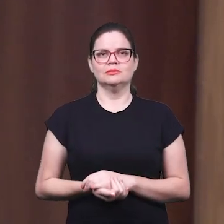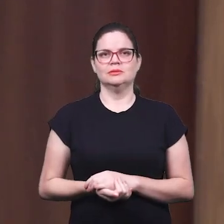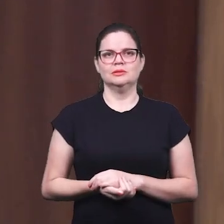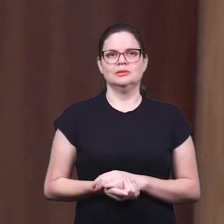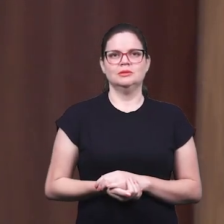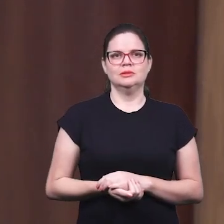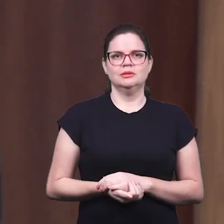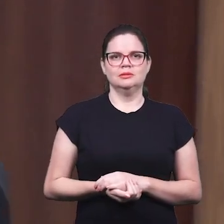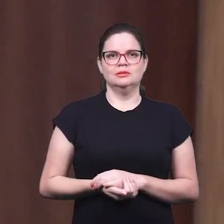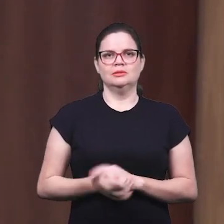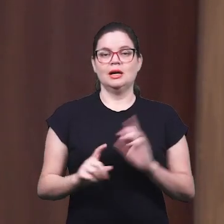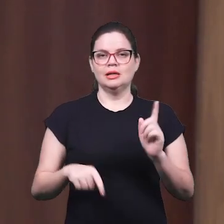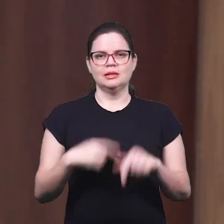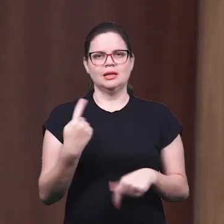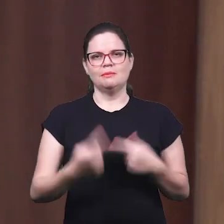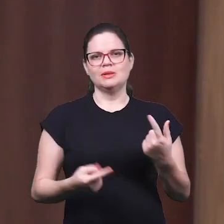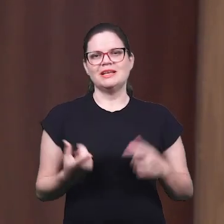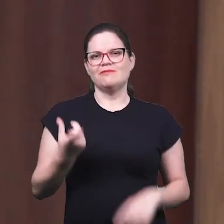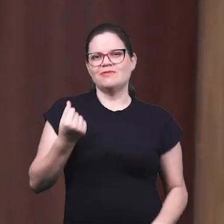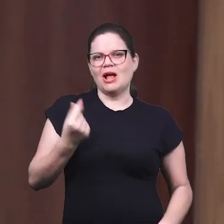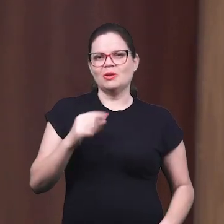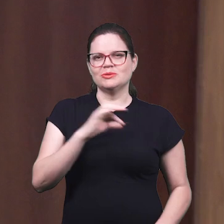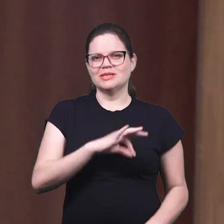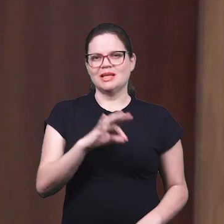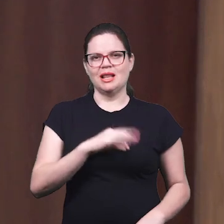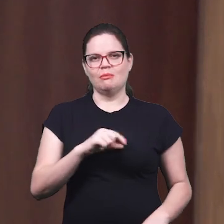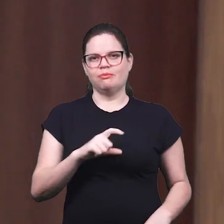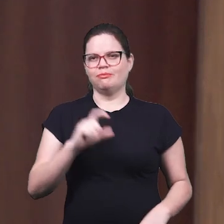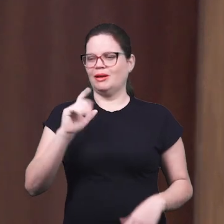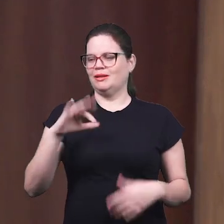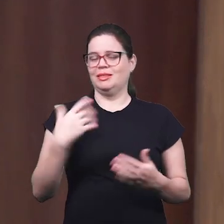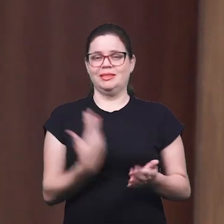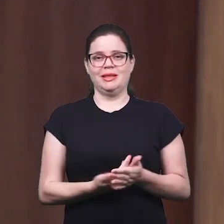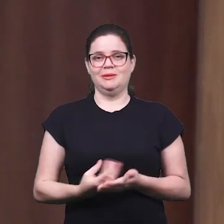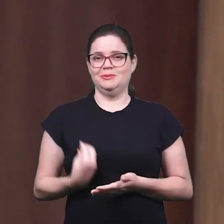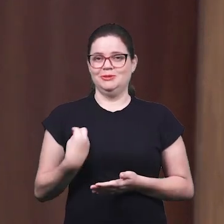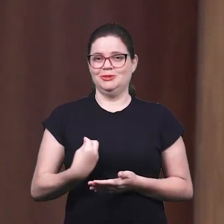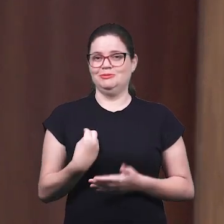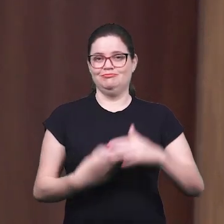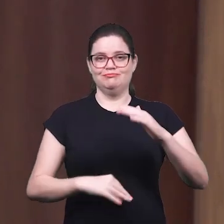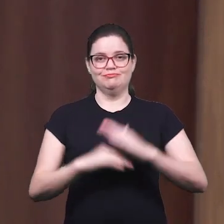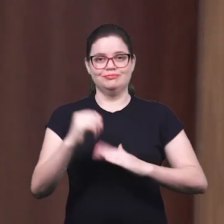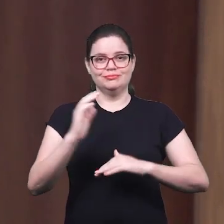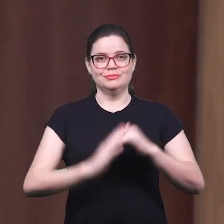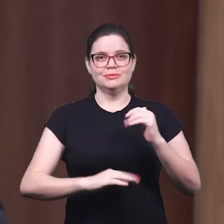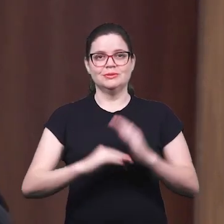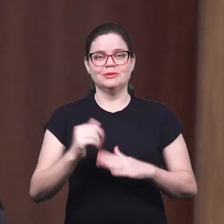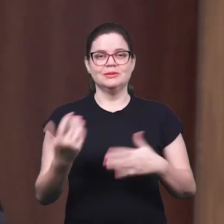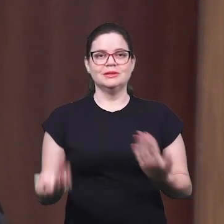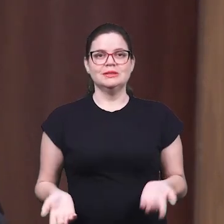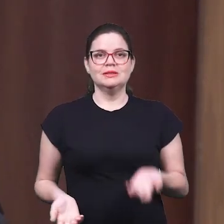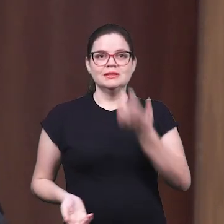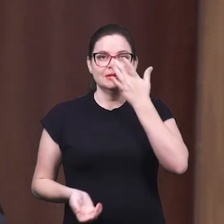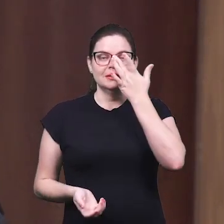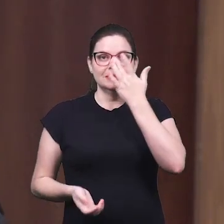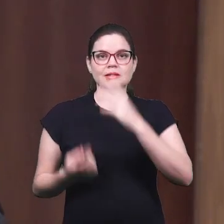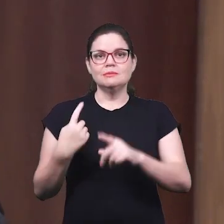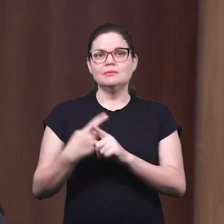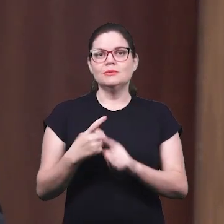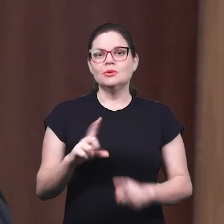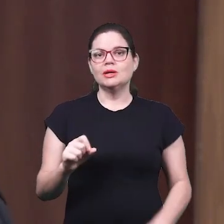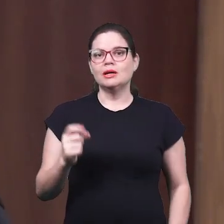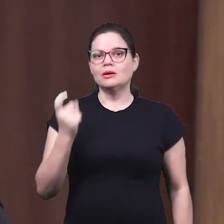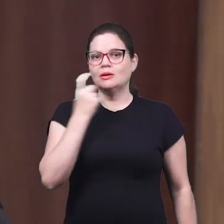me aumentaram até comissão, aquelas coisas todas. E estou aqui até hoje. E por que é